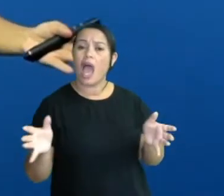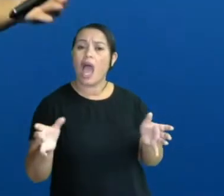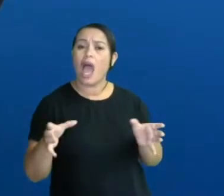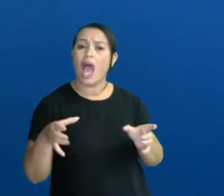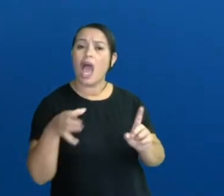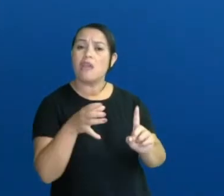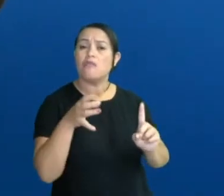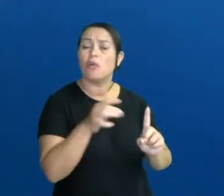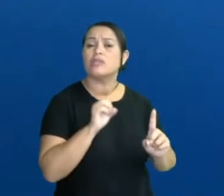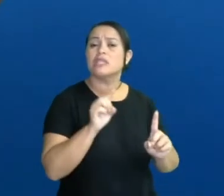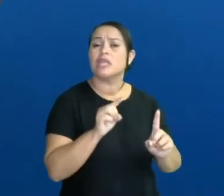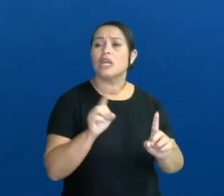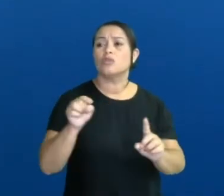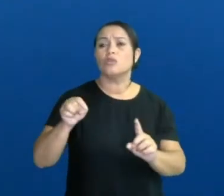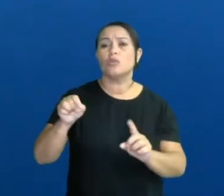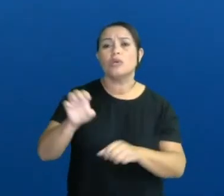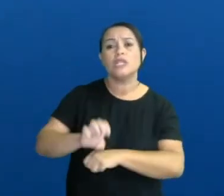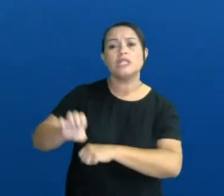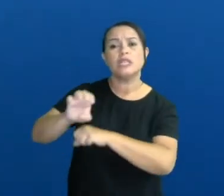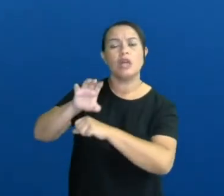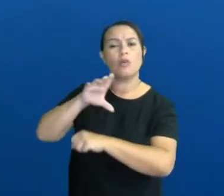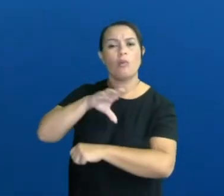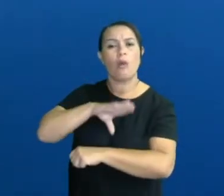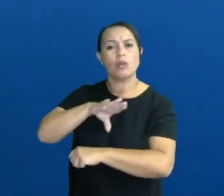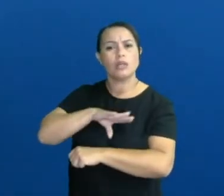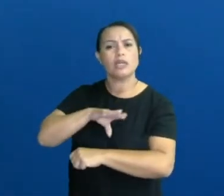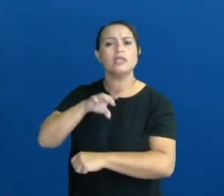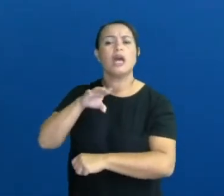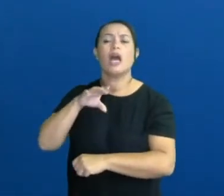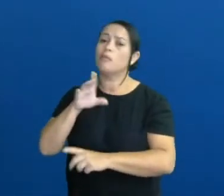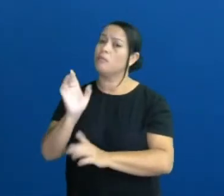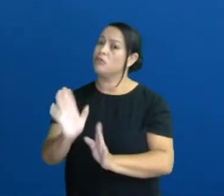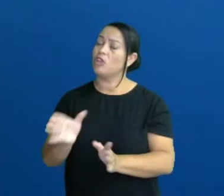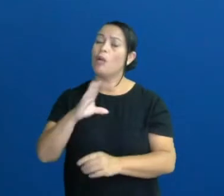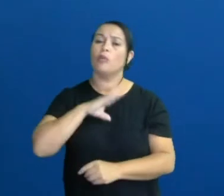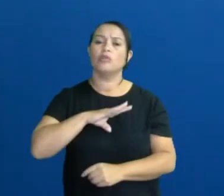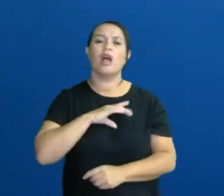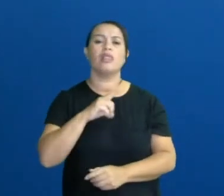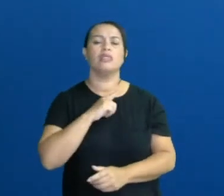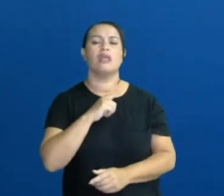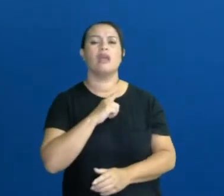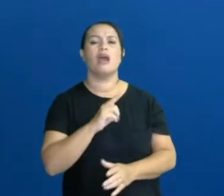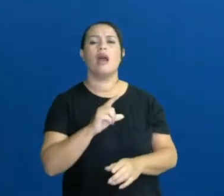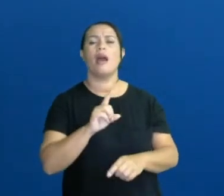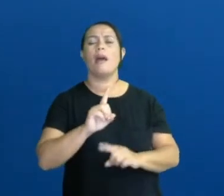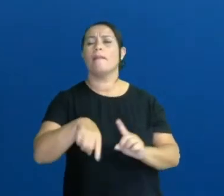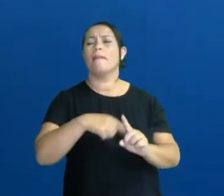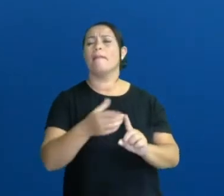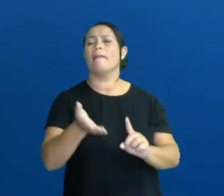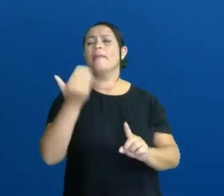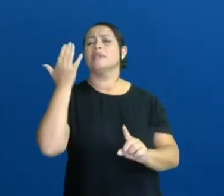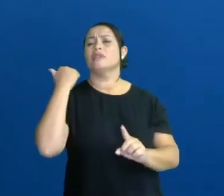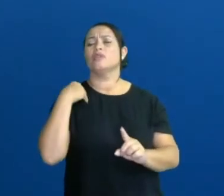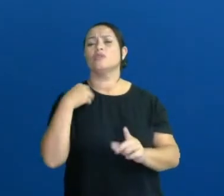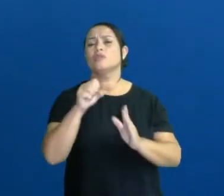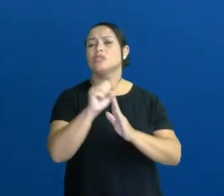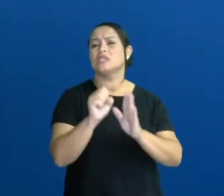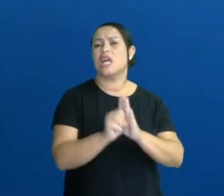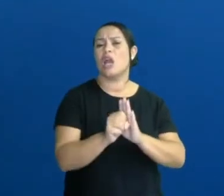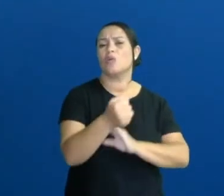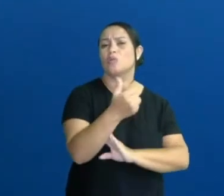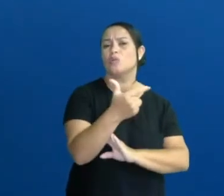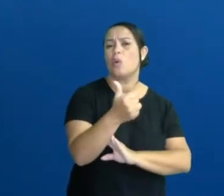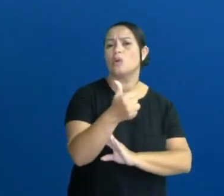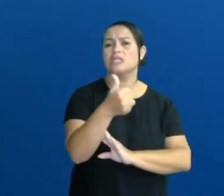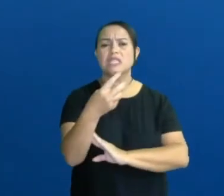ela tem esse processo de formação do seu Estado muito anterior, ali no século XII, XIII mais